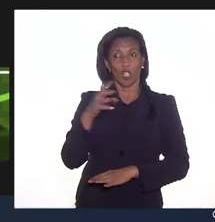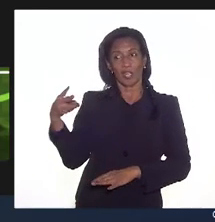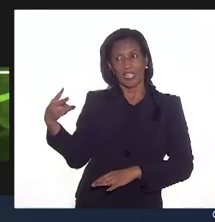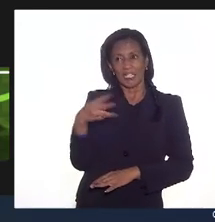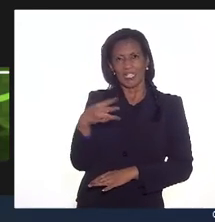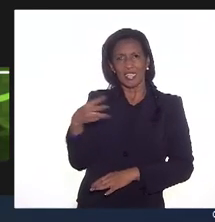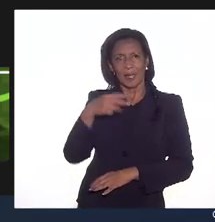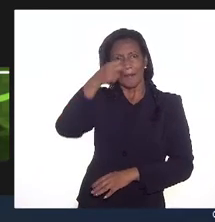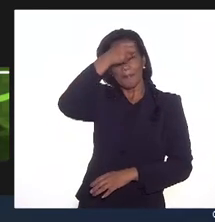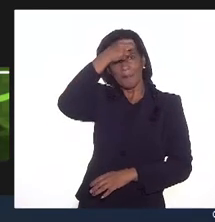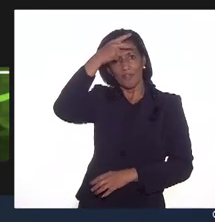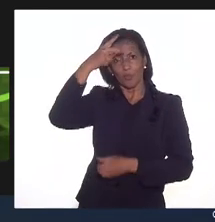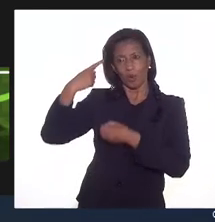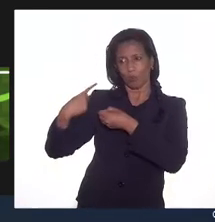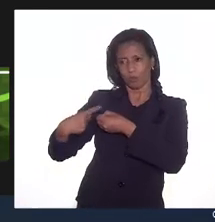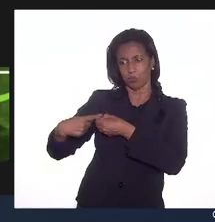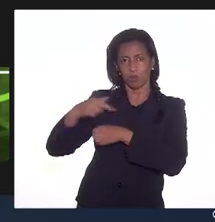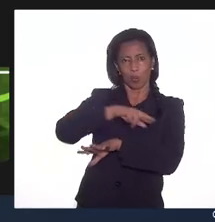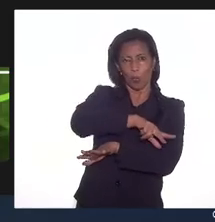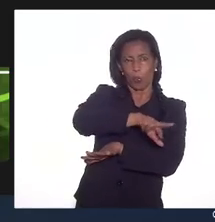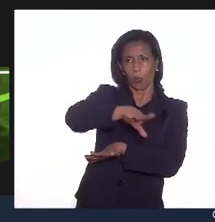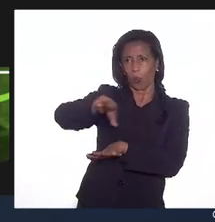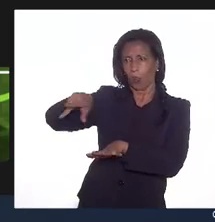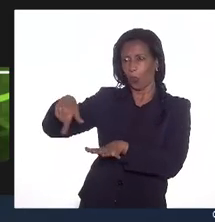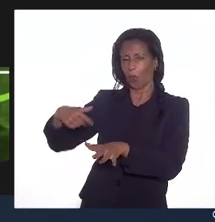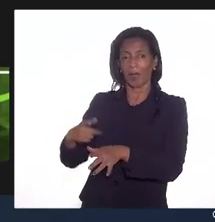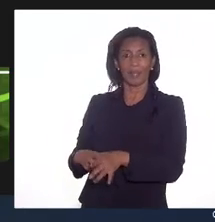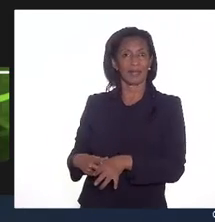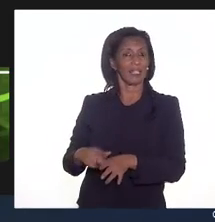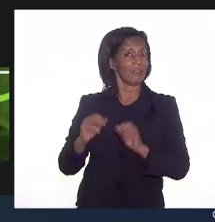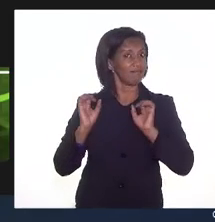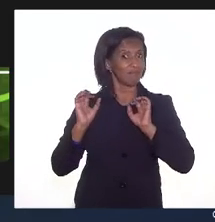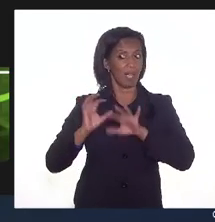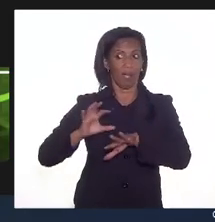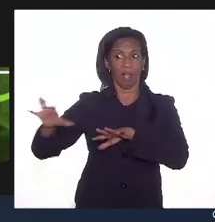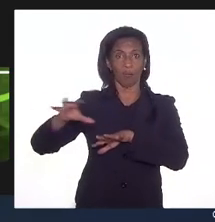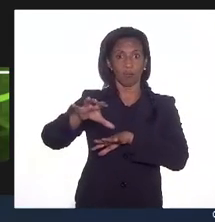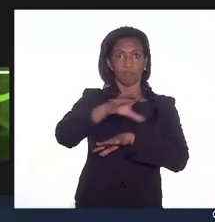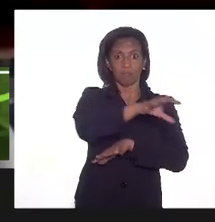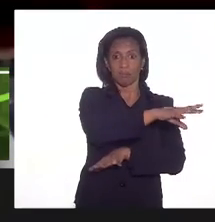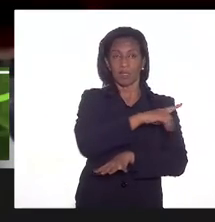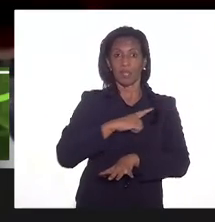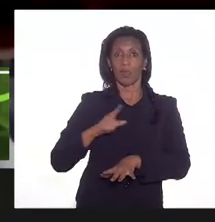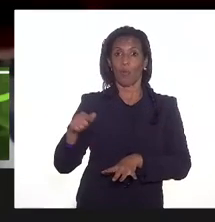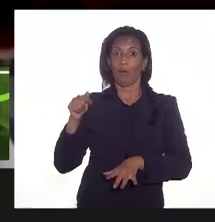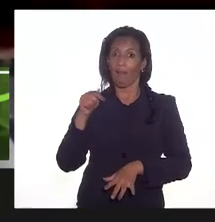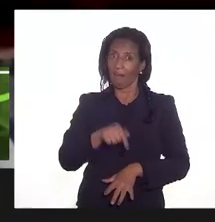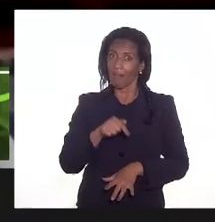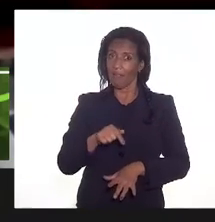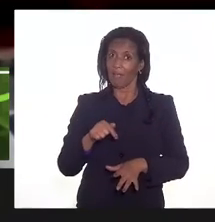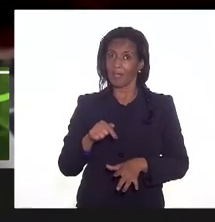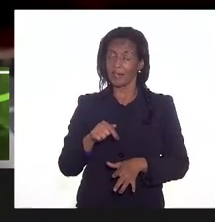municípios diferentes porque tem campos que vão estar em vários municípios acho que essa rede ela é fundamental